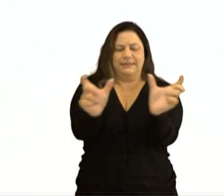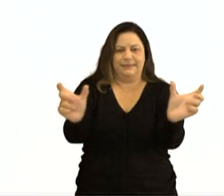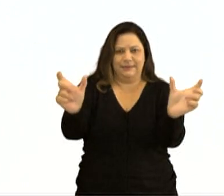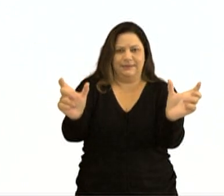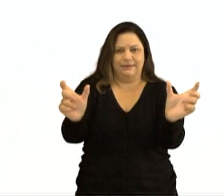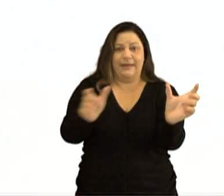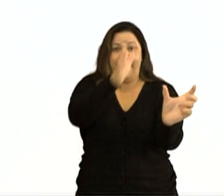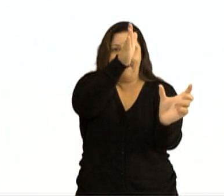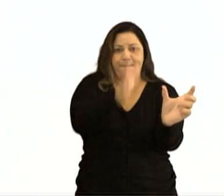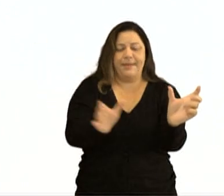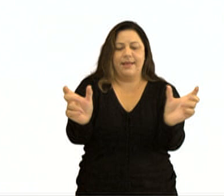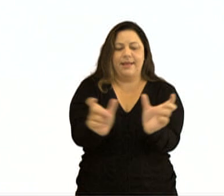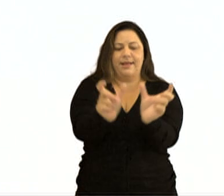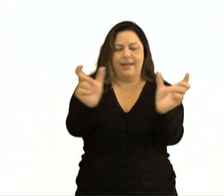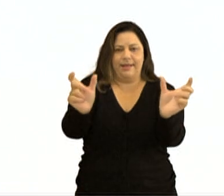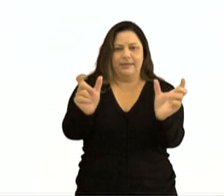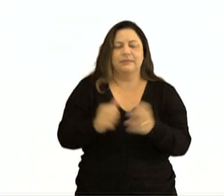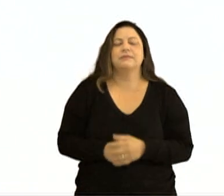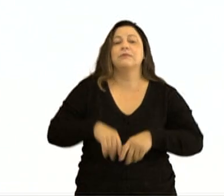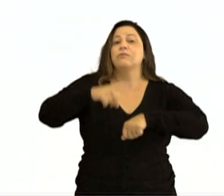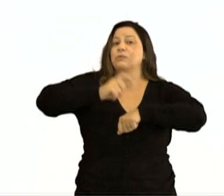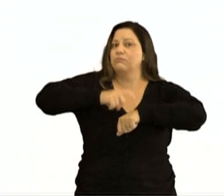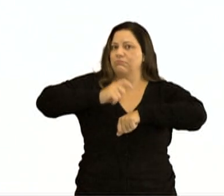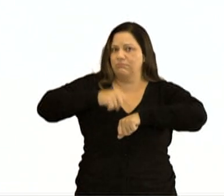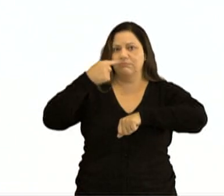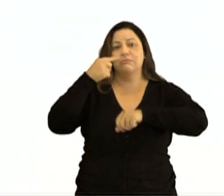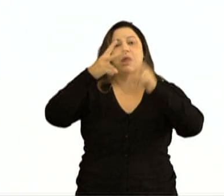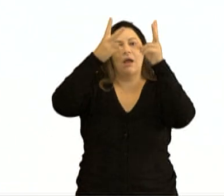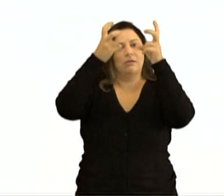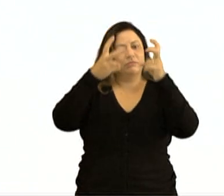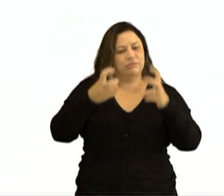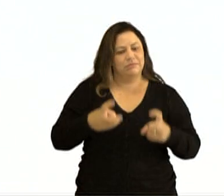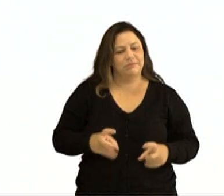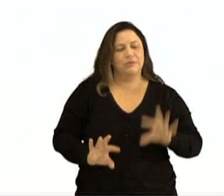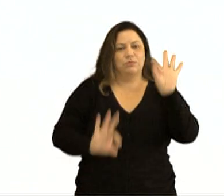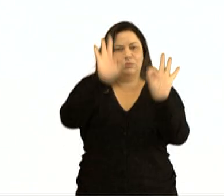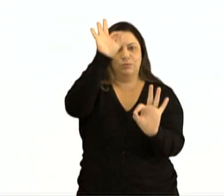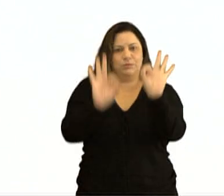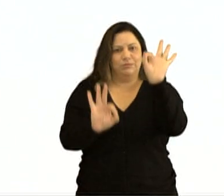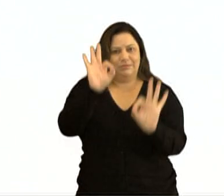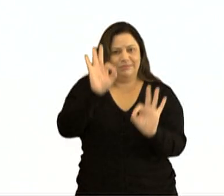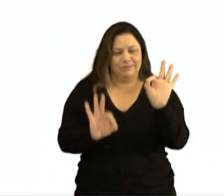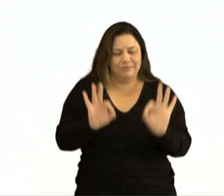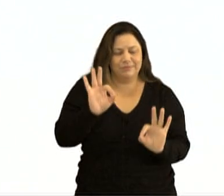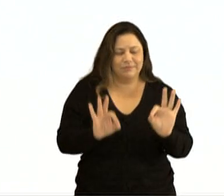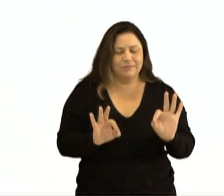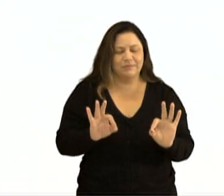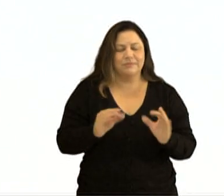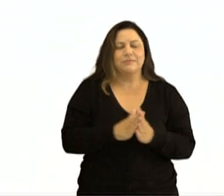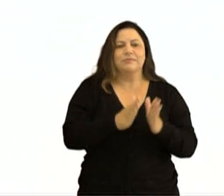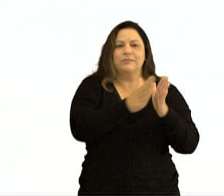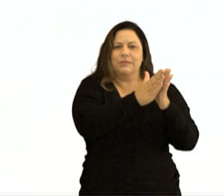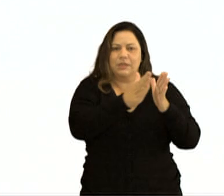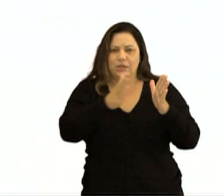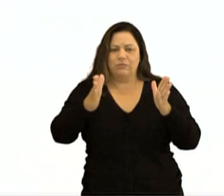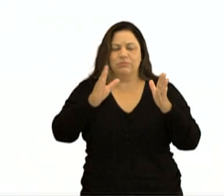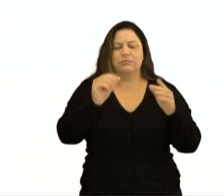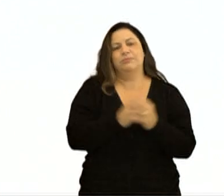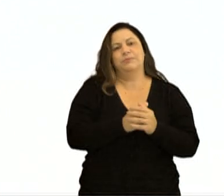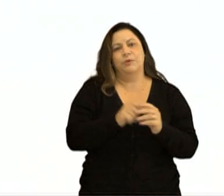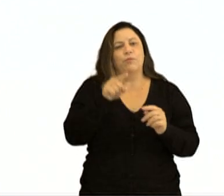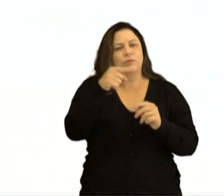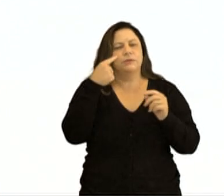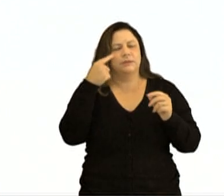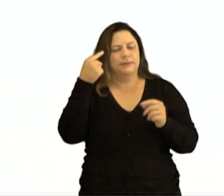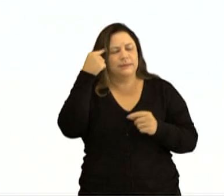na metade. Então, vou dar um tempo. Primeiro, vocês precisam organizar ele numa forma crescente ou decrescente, vocês vão